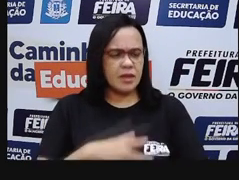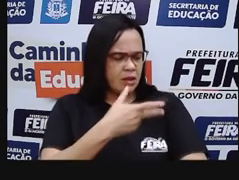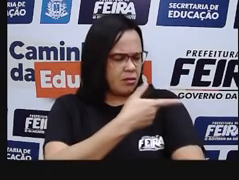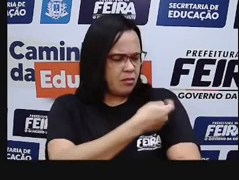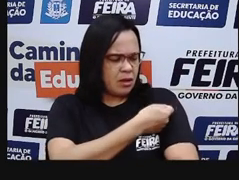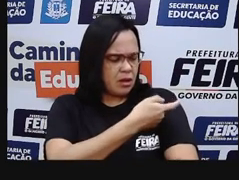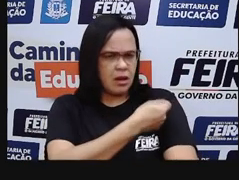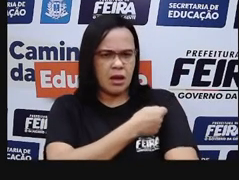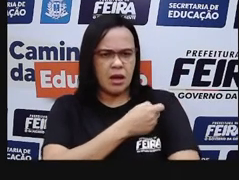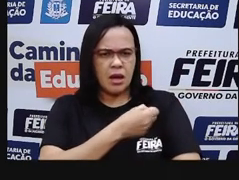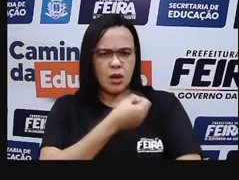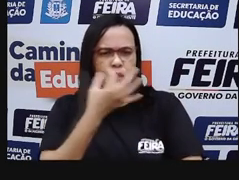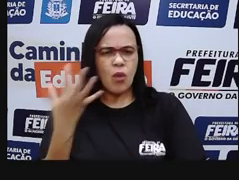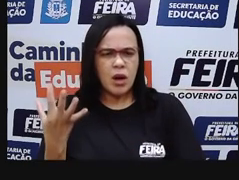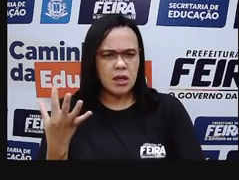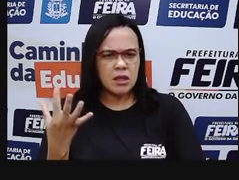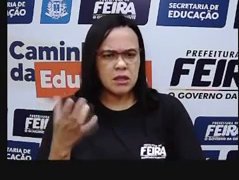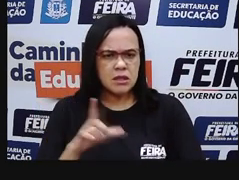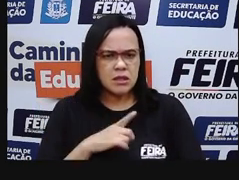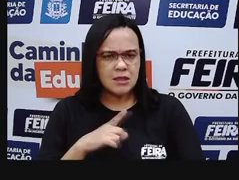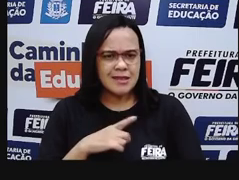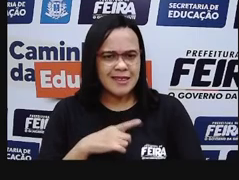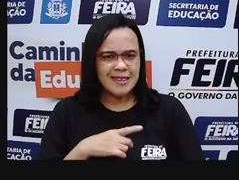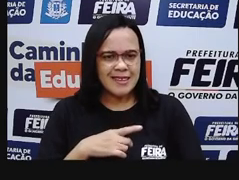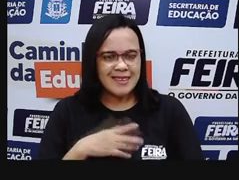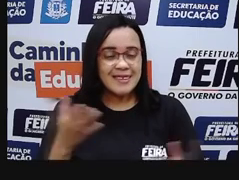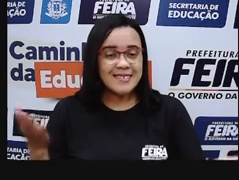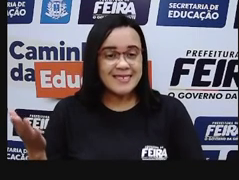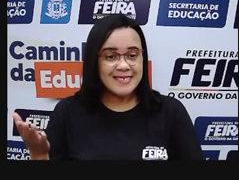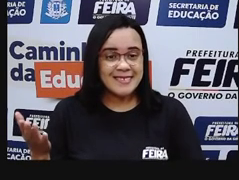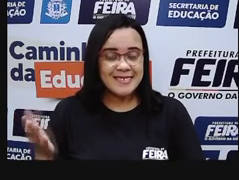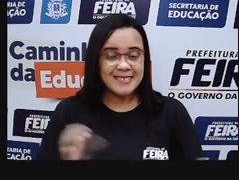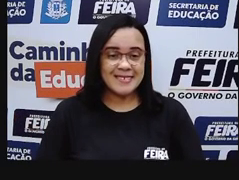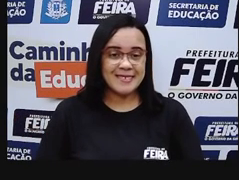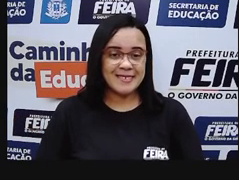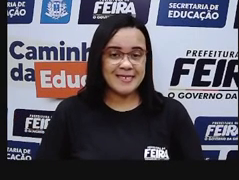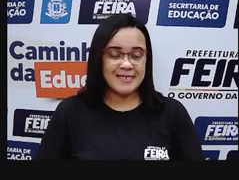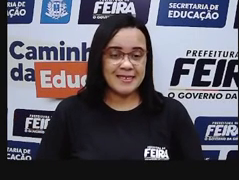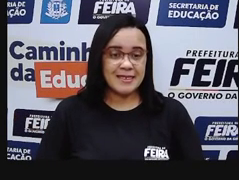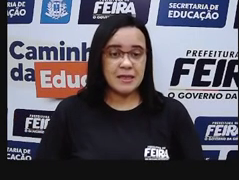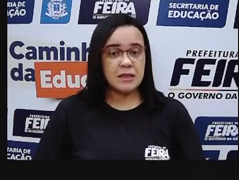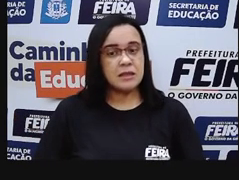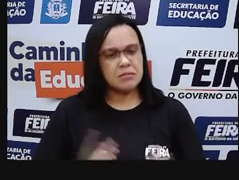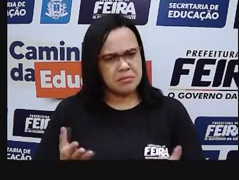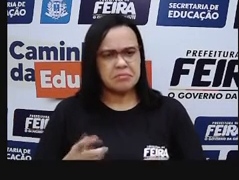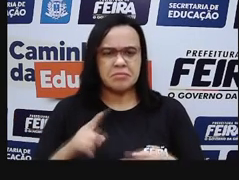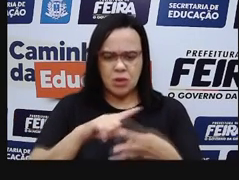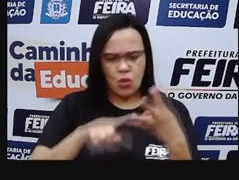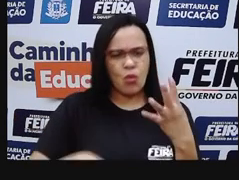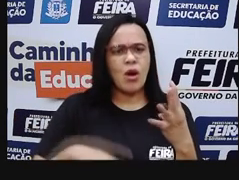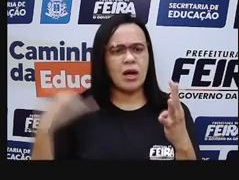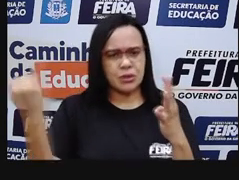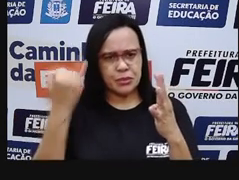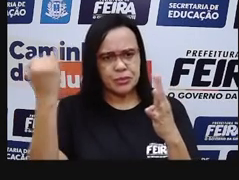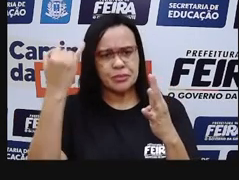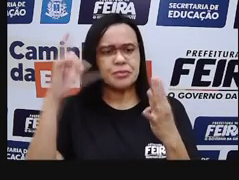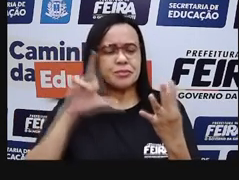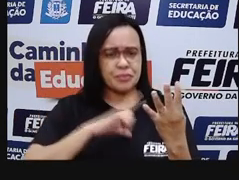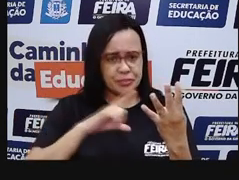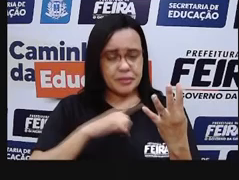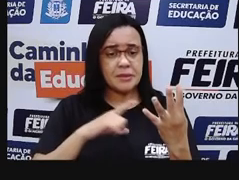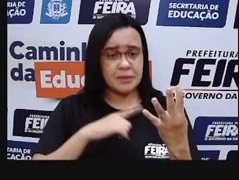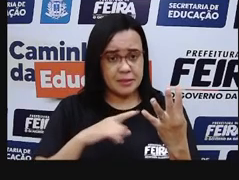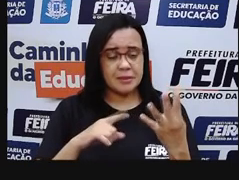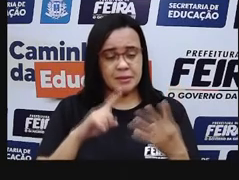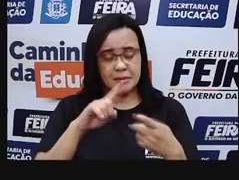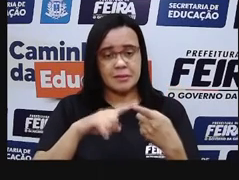vacina que existe a gente tem é de uma maneira geral quatro tipos de vacina vacinas que vão ter o